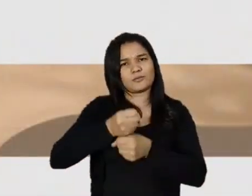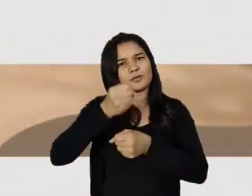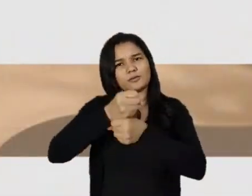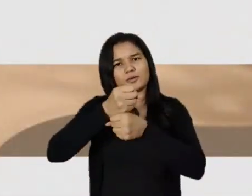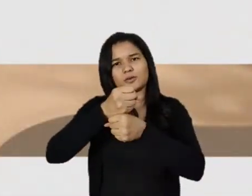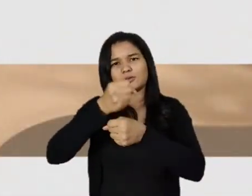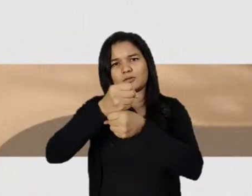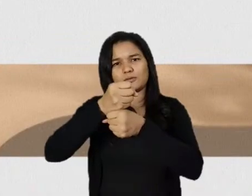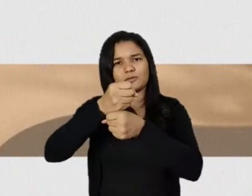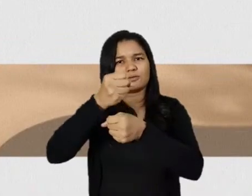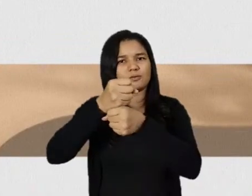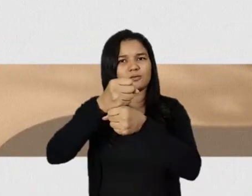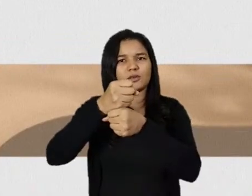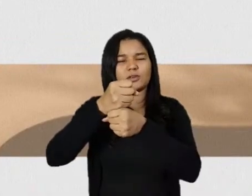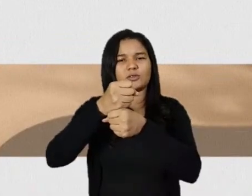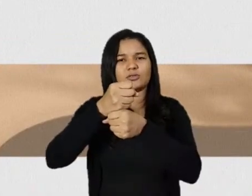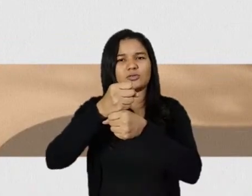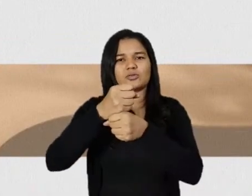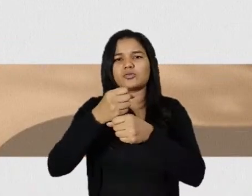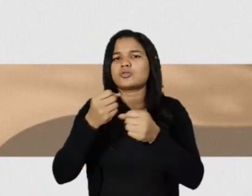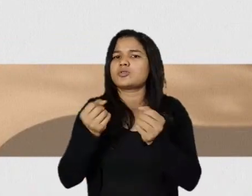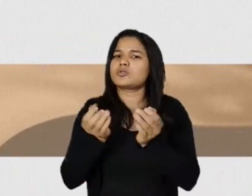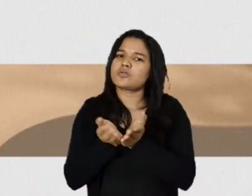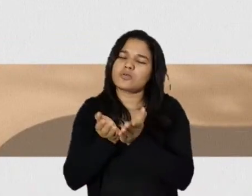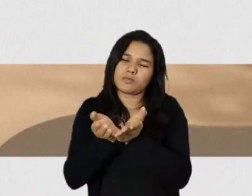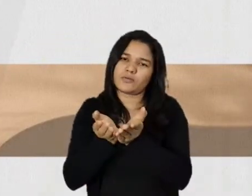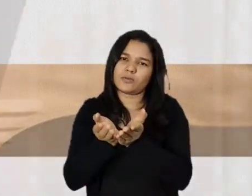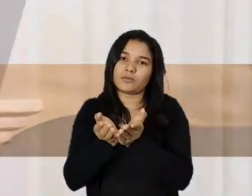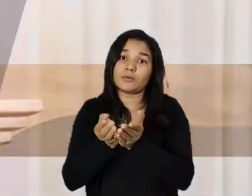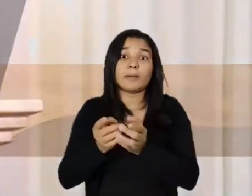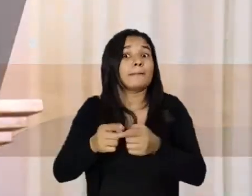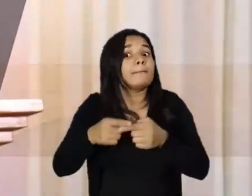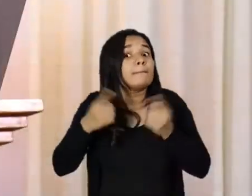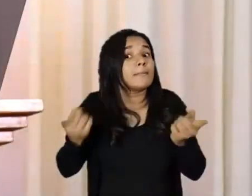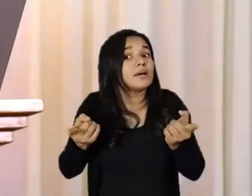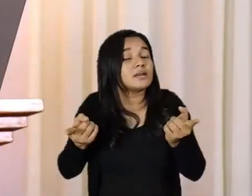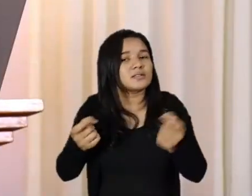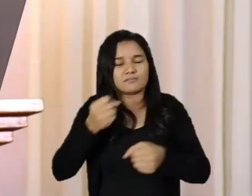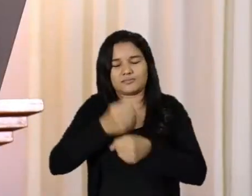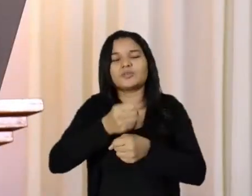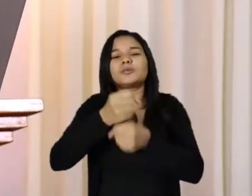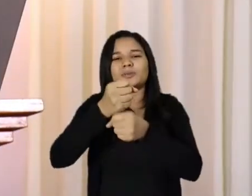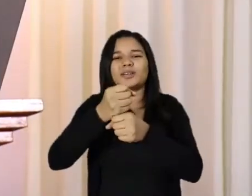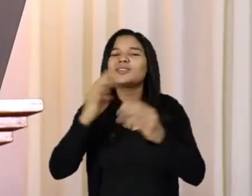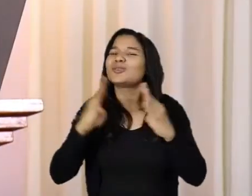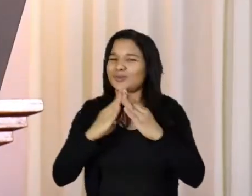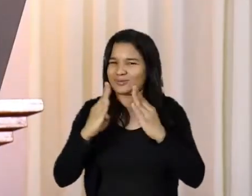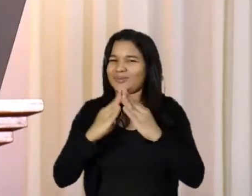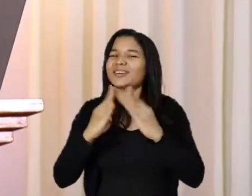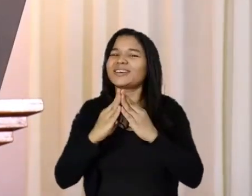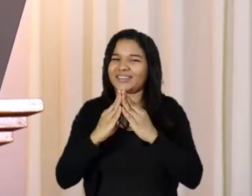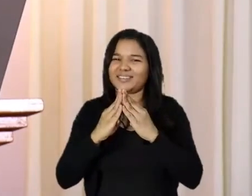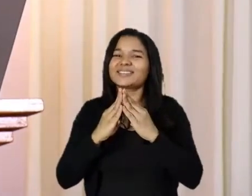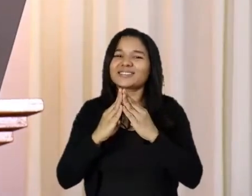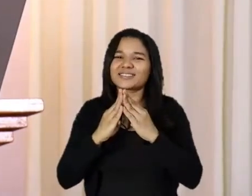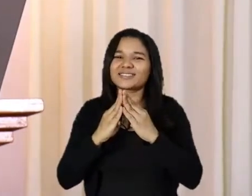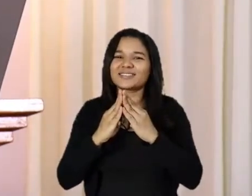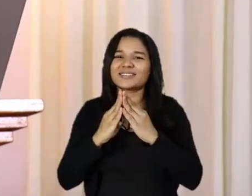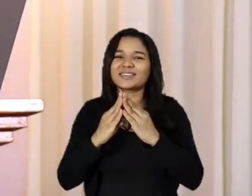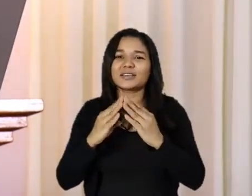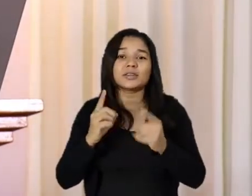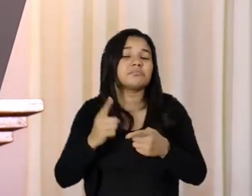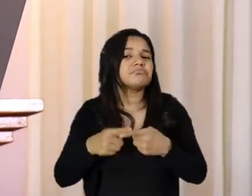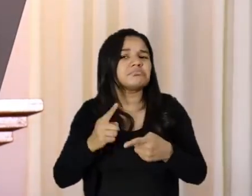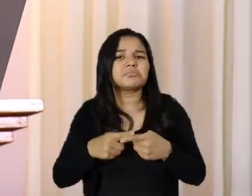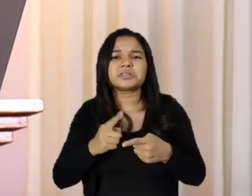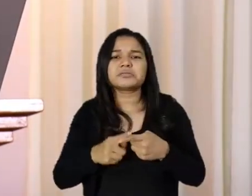uma casa. Ela foi preparada como uma casa, apesar de ser uma embarcação. Por quê? Porque Deus planejava colocar